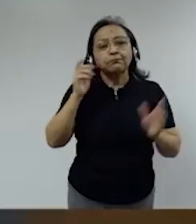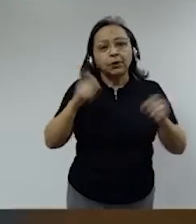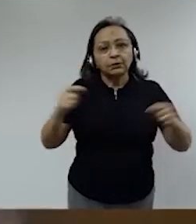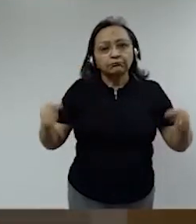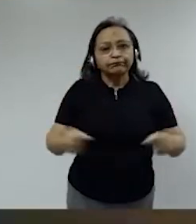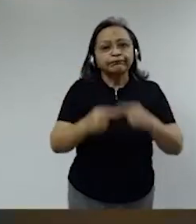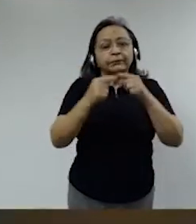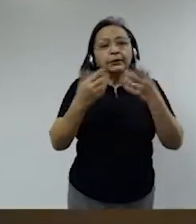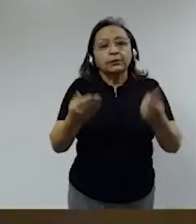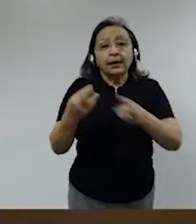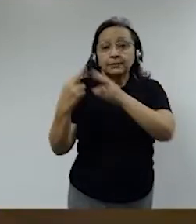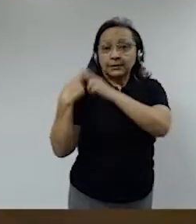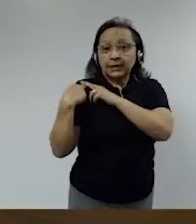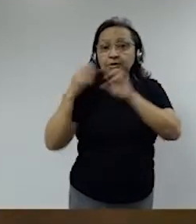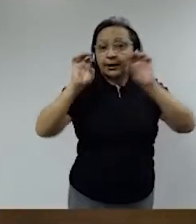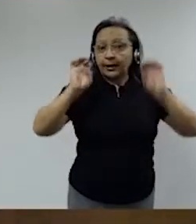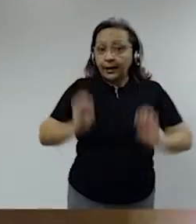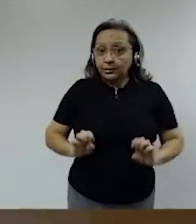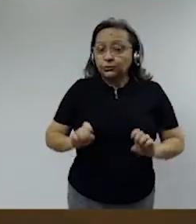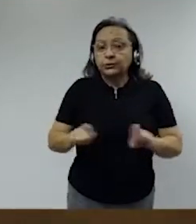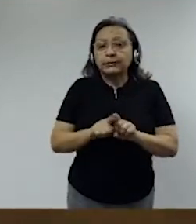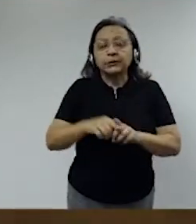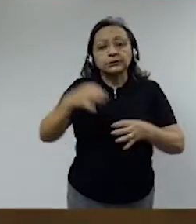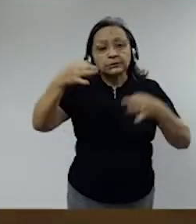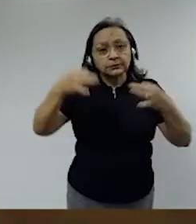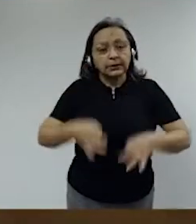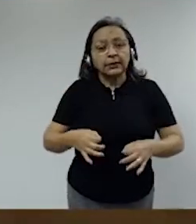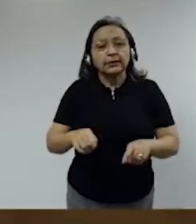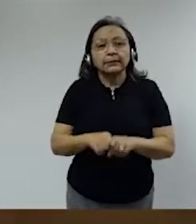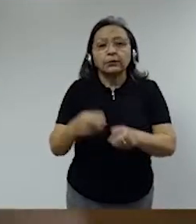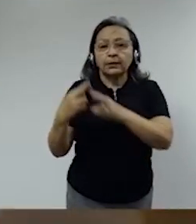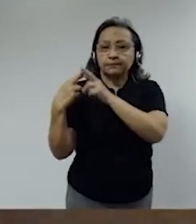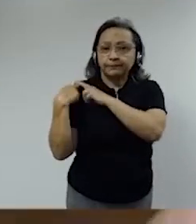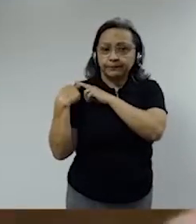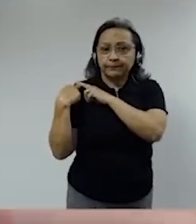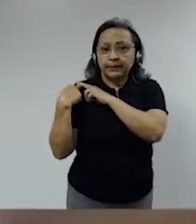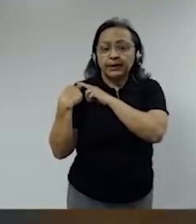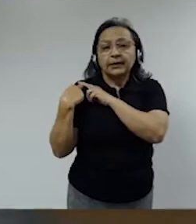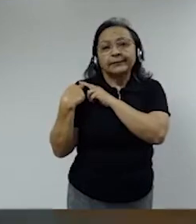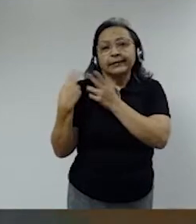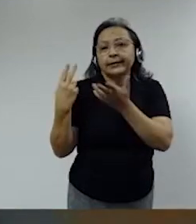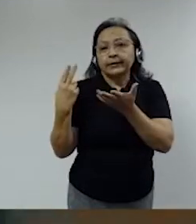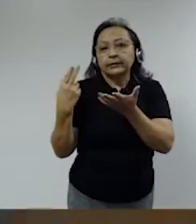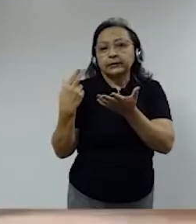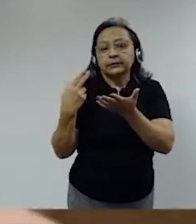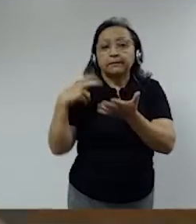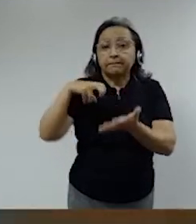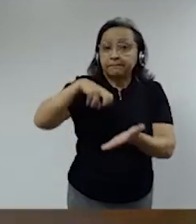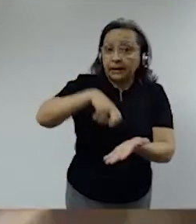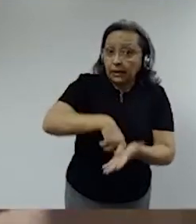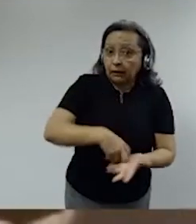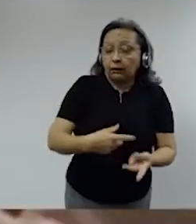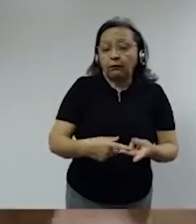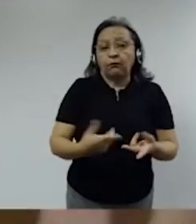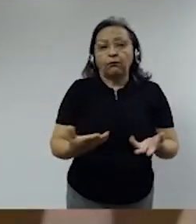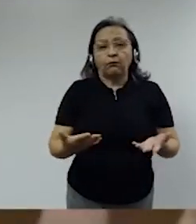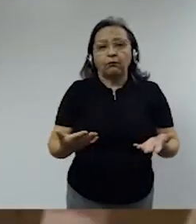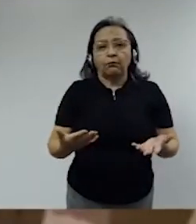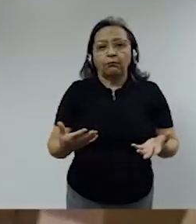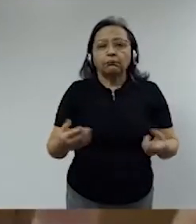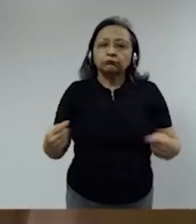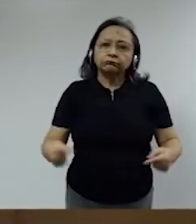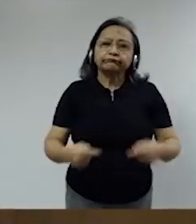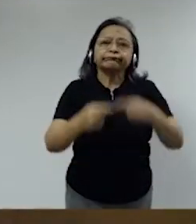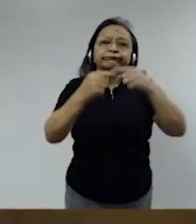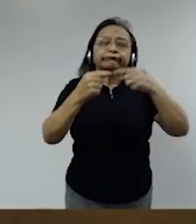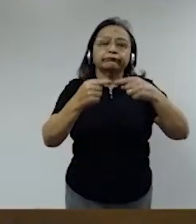numa responsabilidade ético-disciplinar e numa responsabilidade também civil ou, quiçá, penal, quando, né, de acordo com as